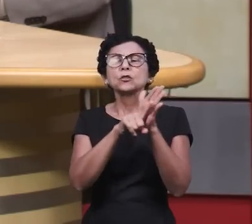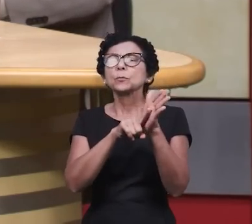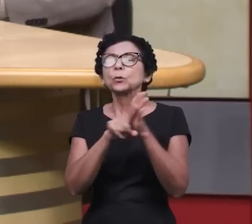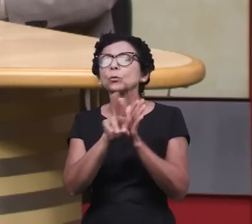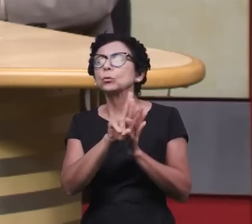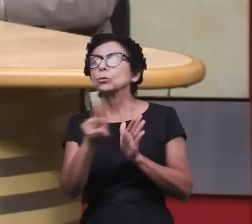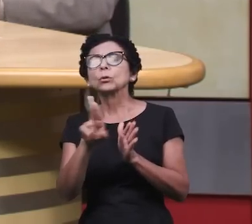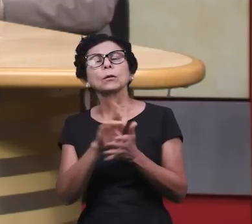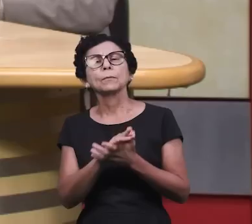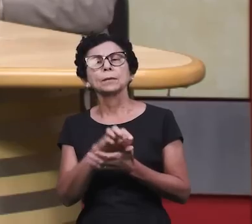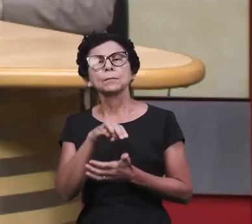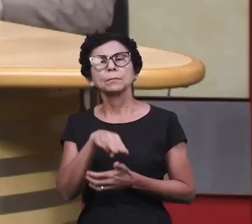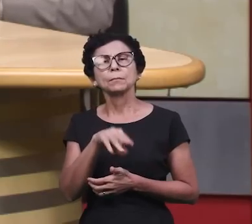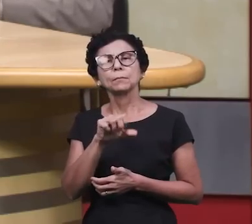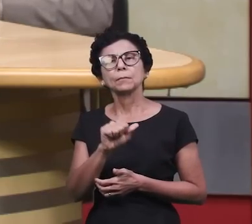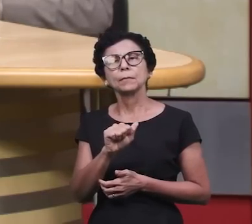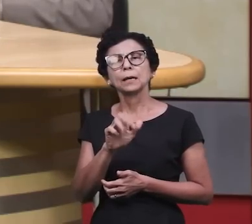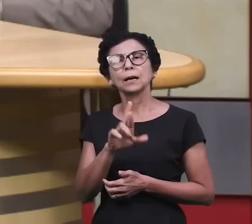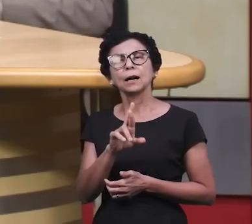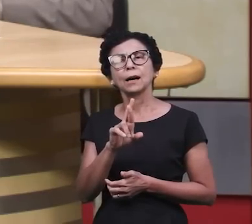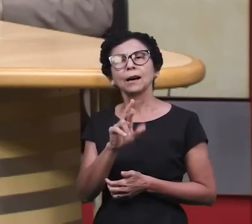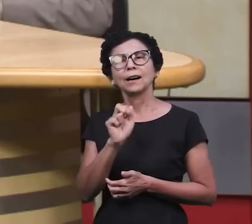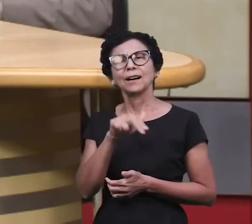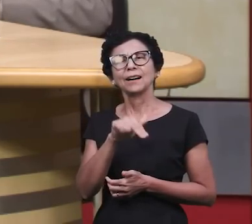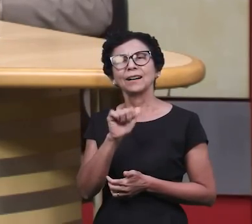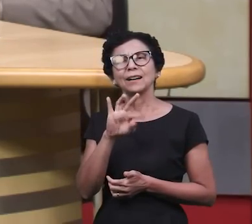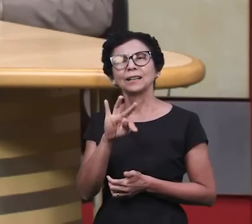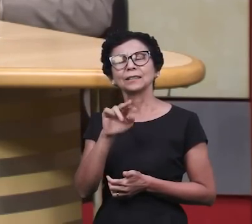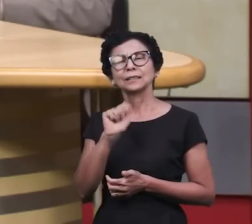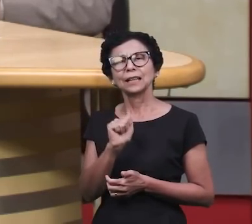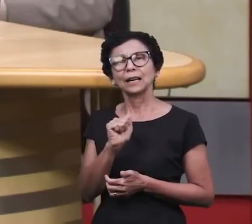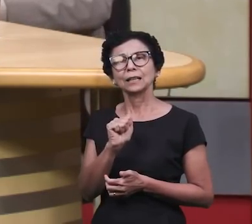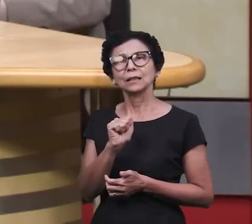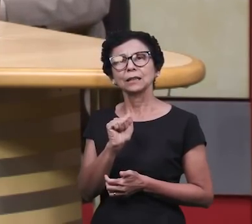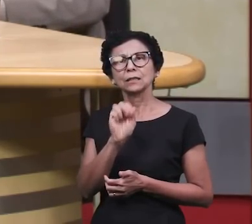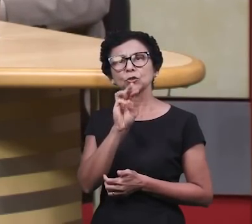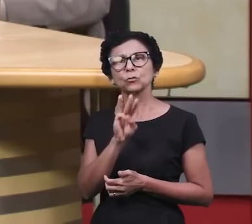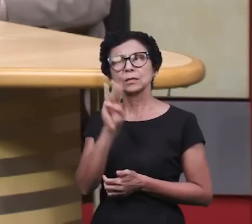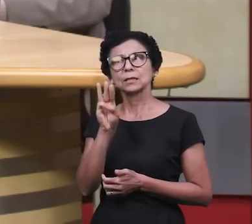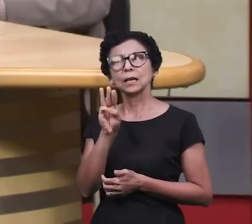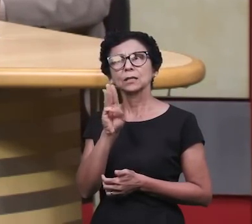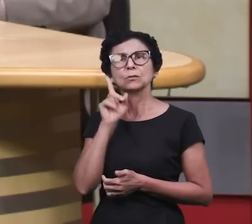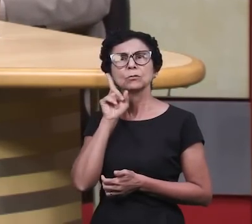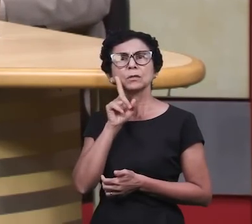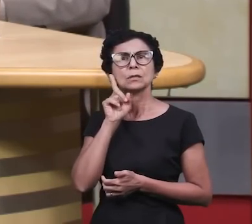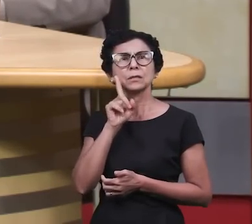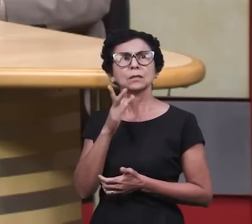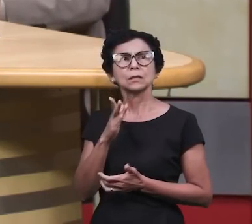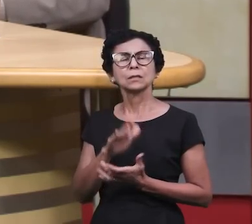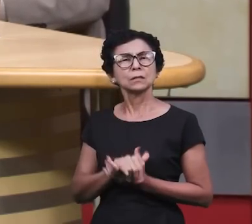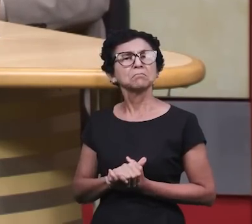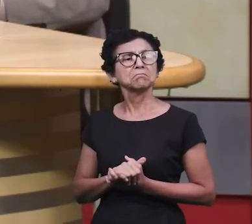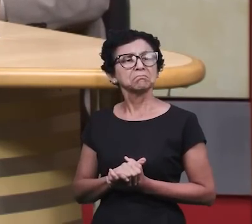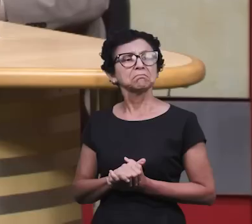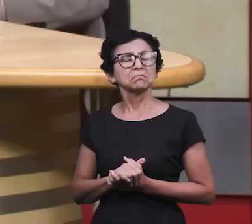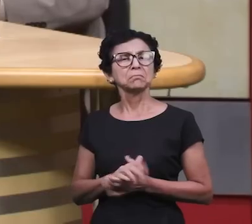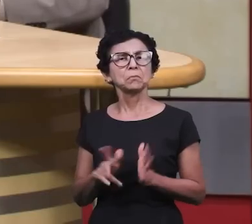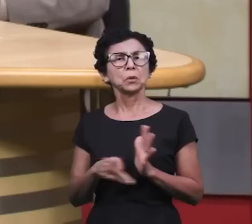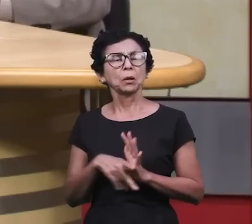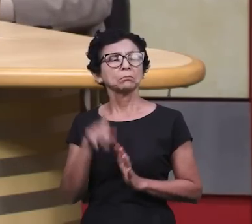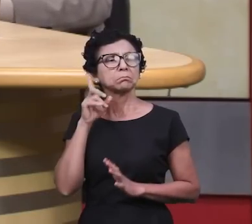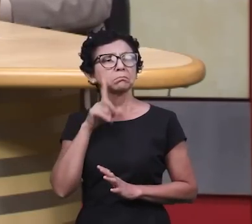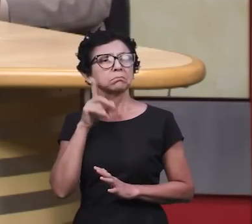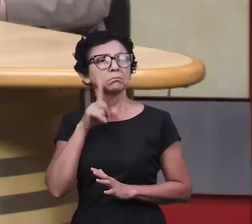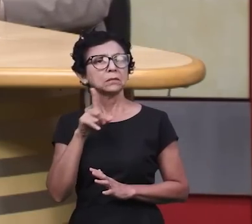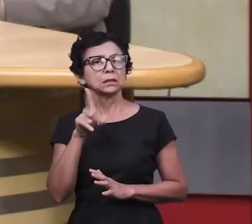nada, até que entraram num site da Igreja Maranata nos Estados Unidos, que era na época Maranata Christian Church, lá nos Estados